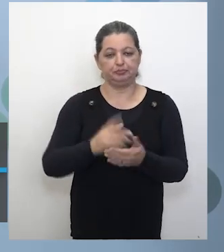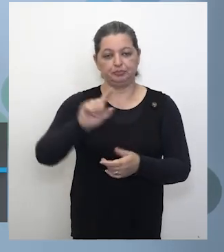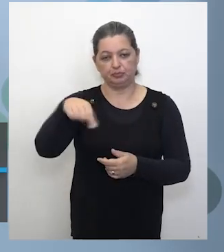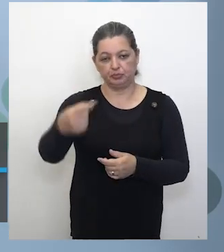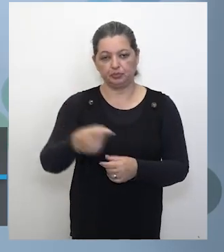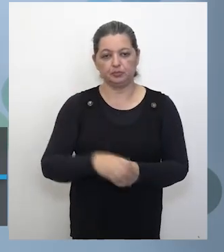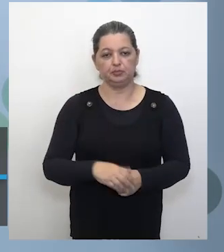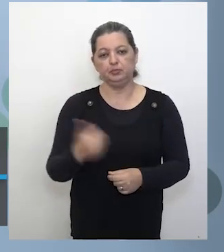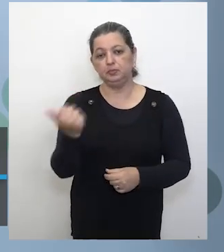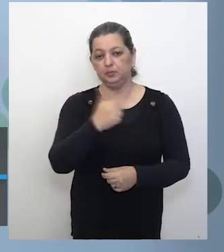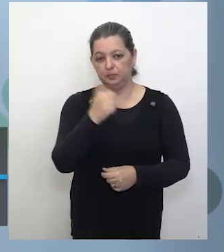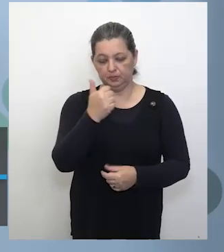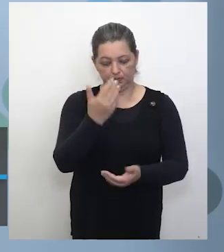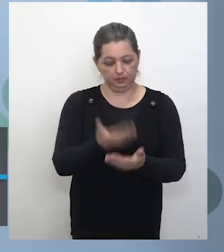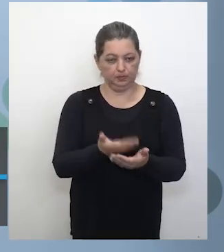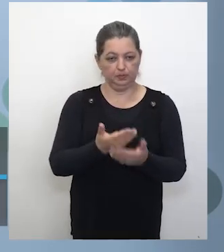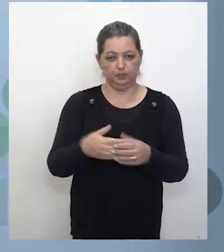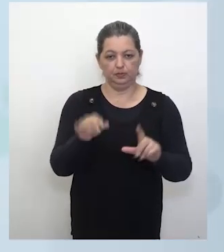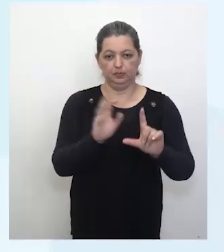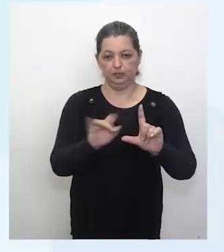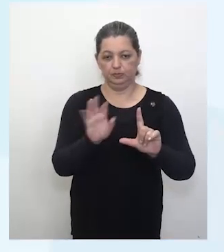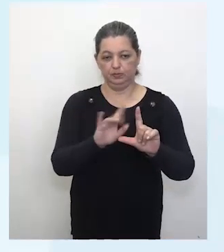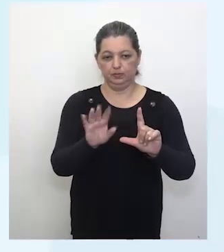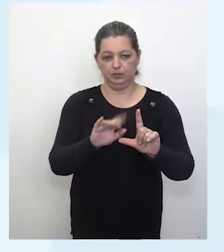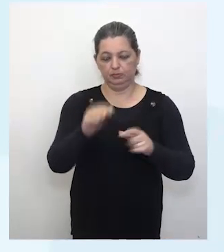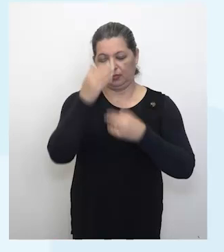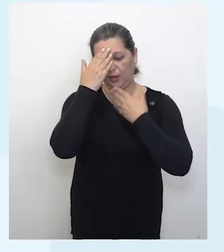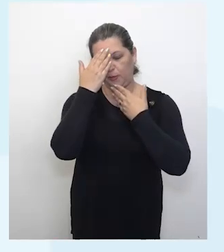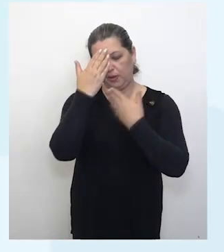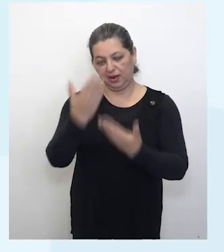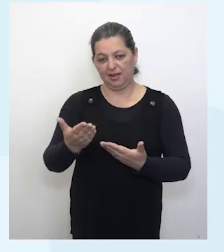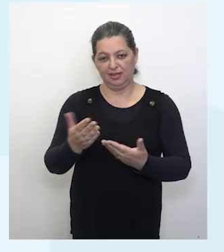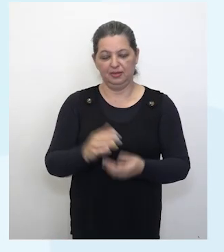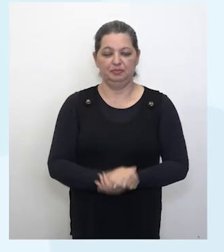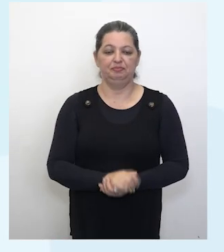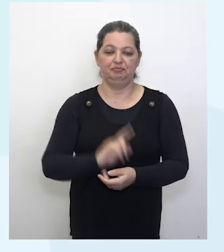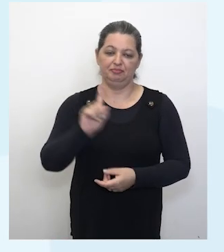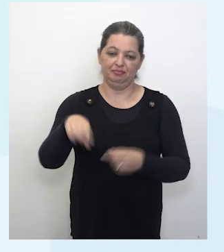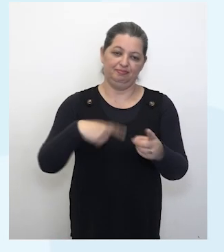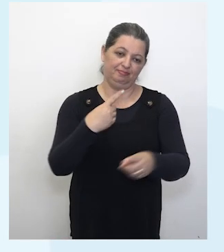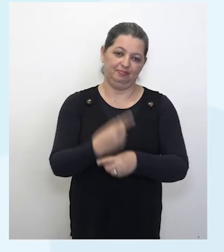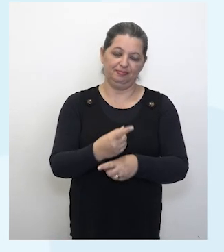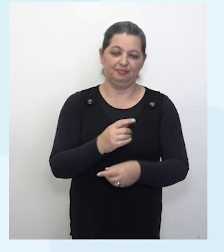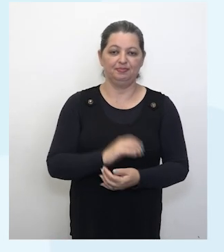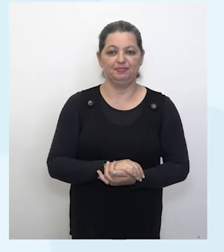Avaliem aí a aula no QR Code e muitíssimo obrigada, gente. Até a próxima aula.